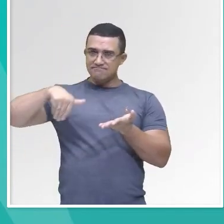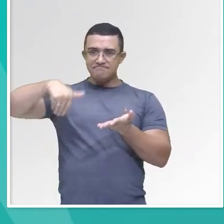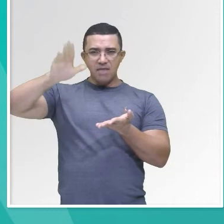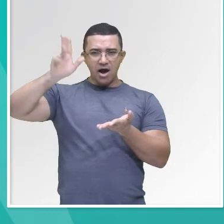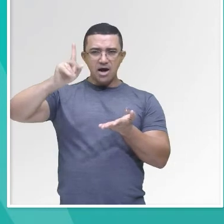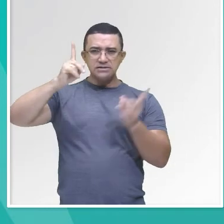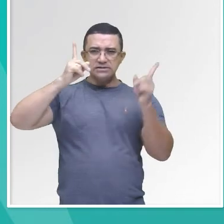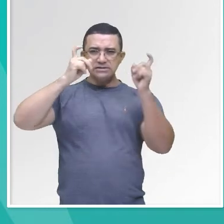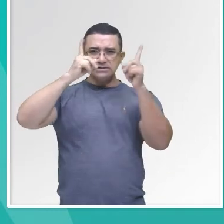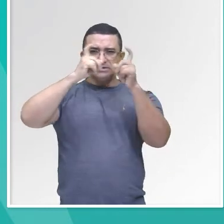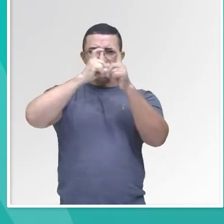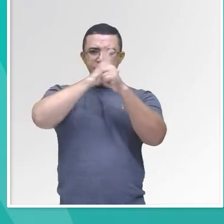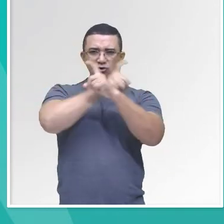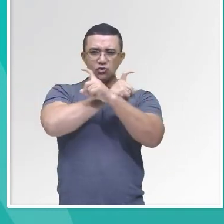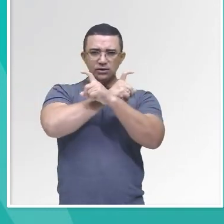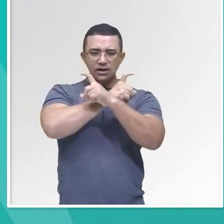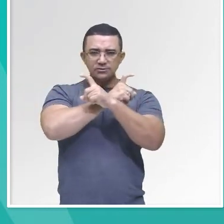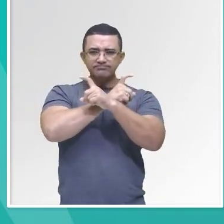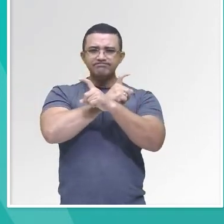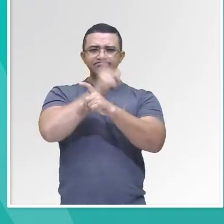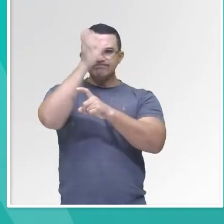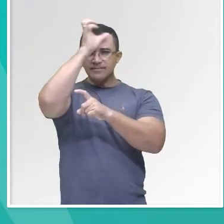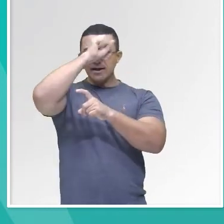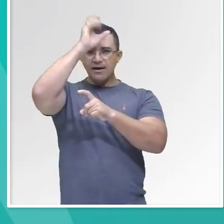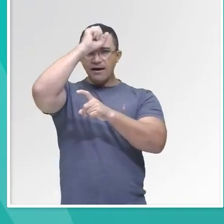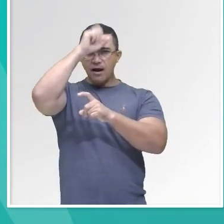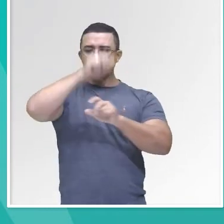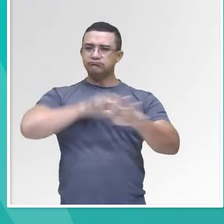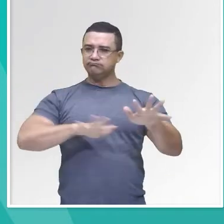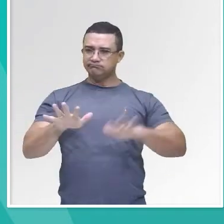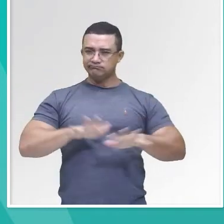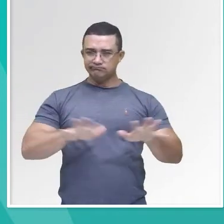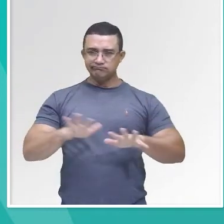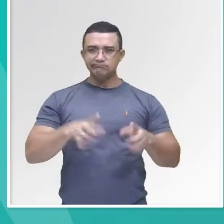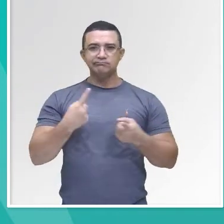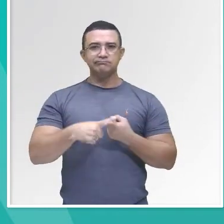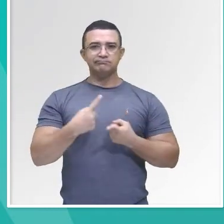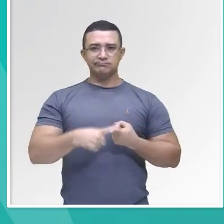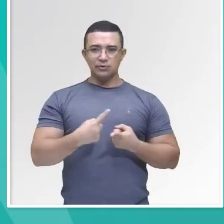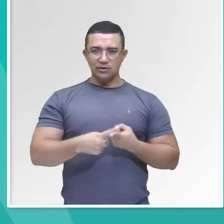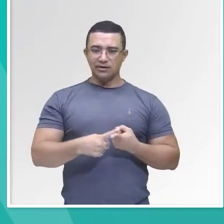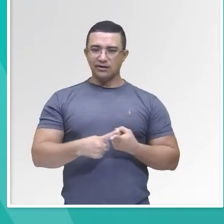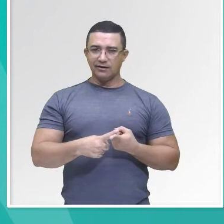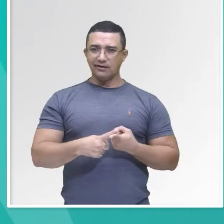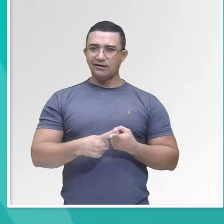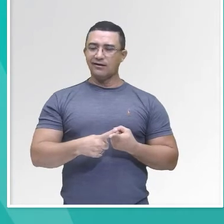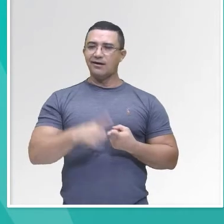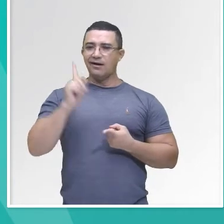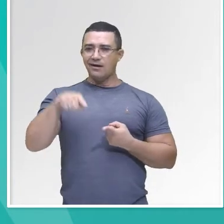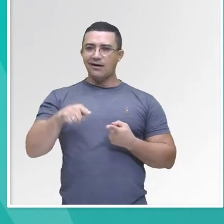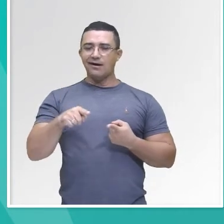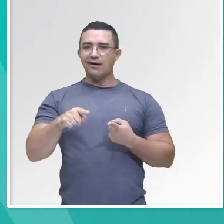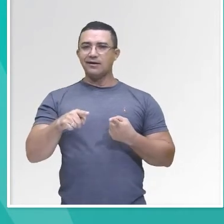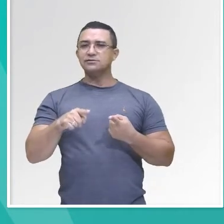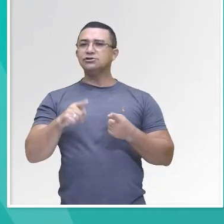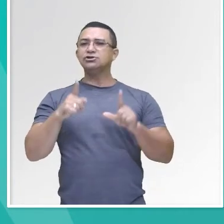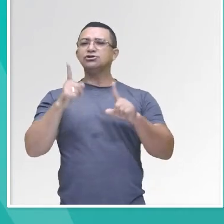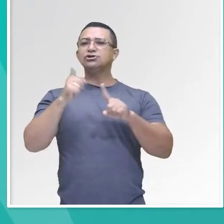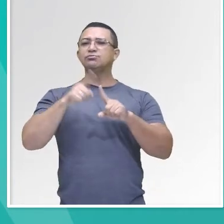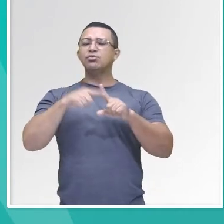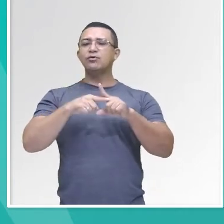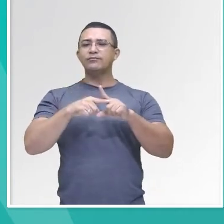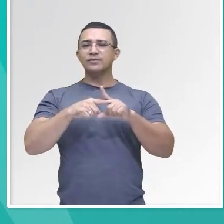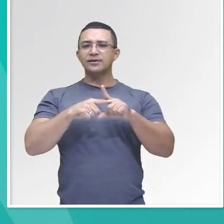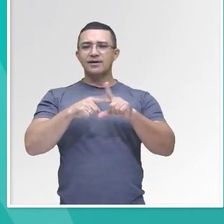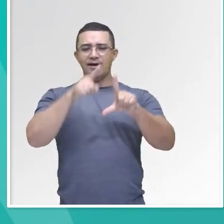para aprender o movimento. Por quê? Porque ele vai se movimentar em forma da letra L, em forma